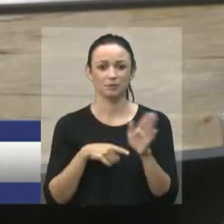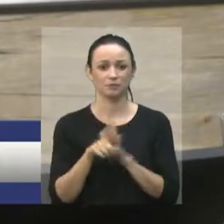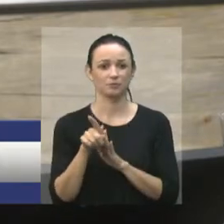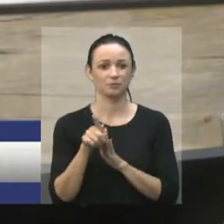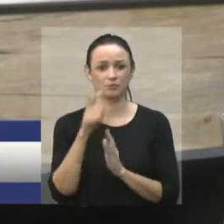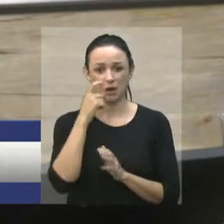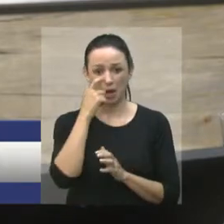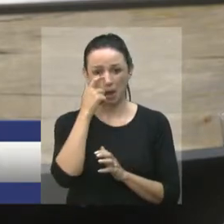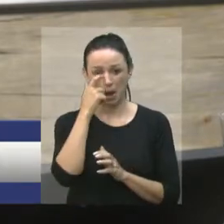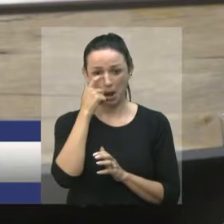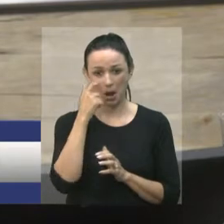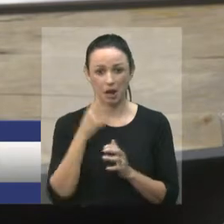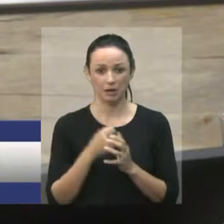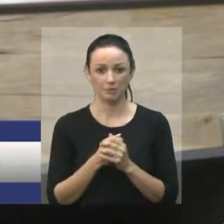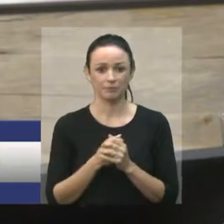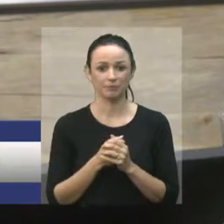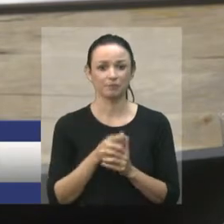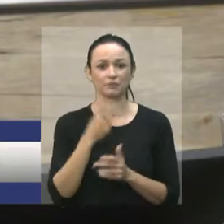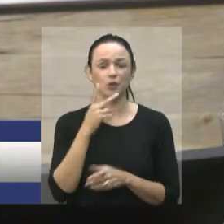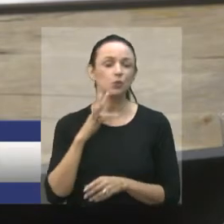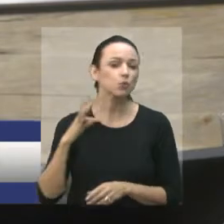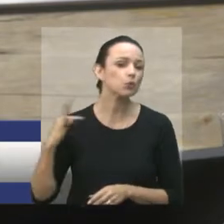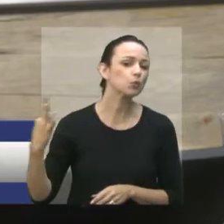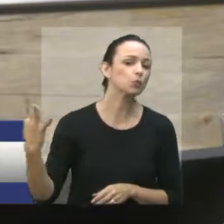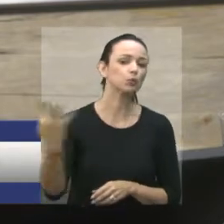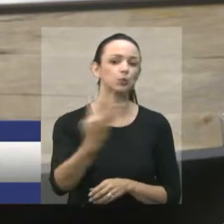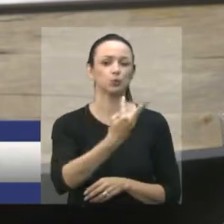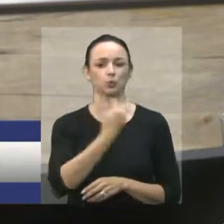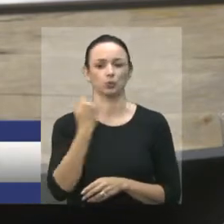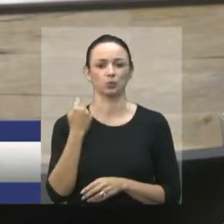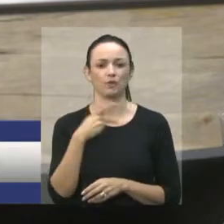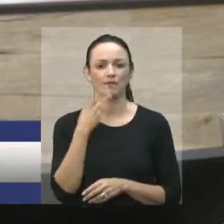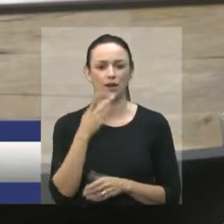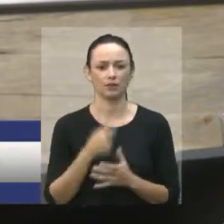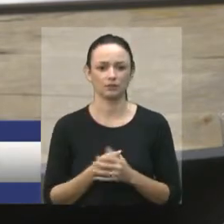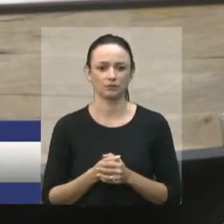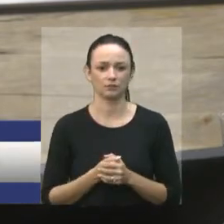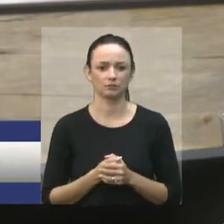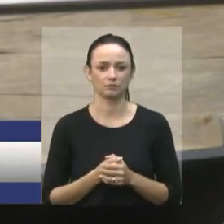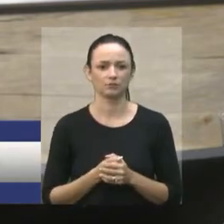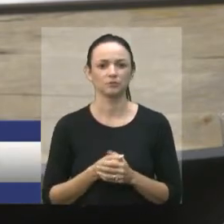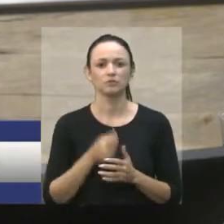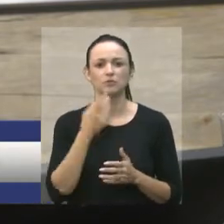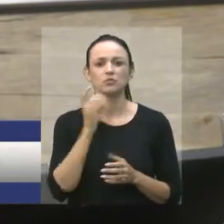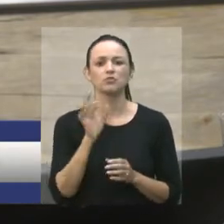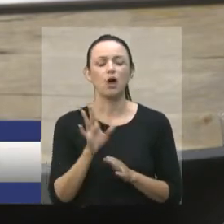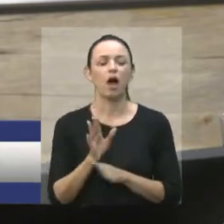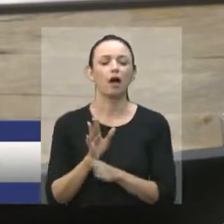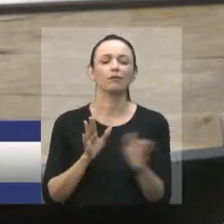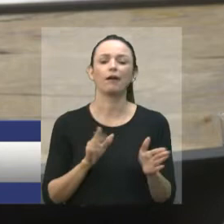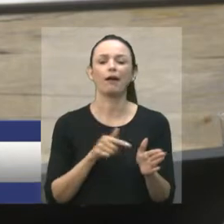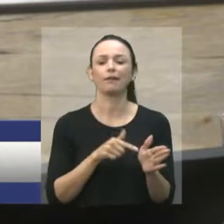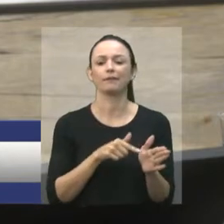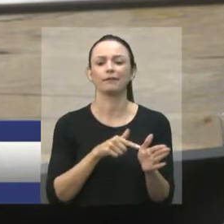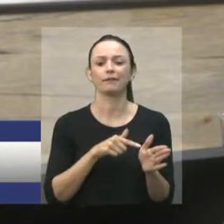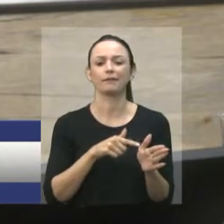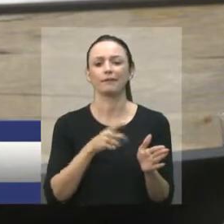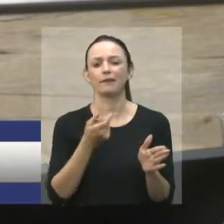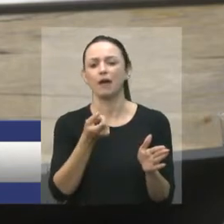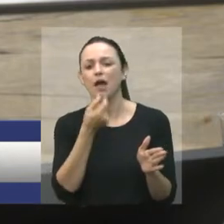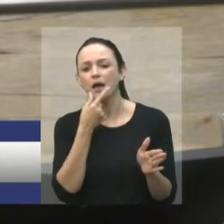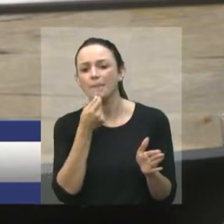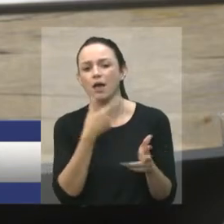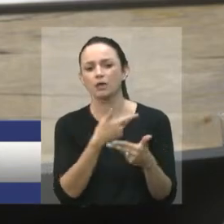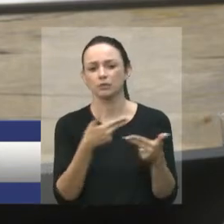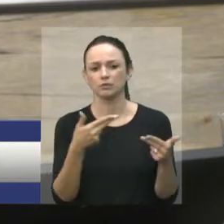Não podemos generalizar o todo daquilo que estamos falando e colocar só para o lado de remédio. Tem muita